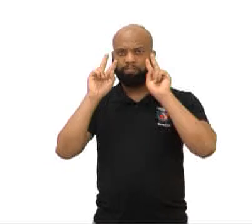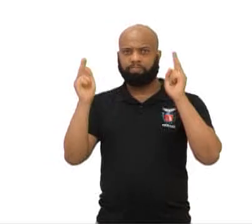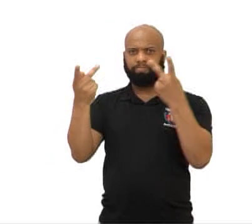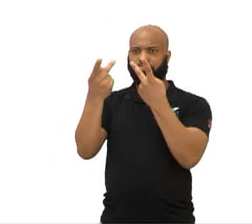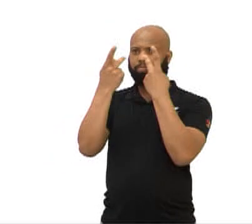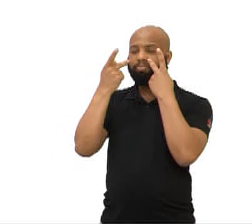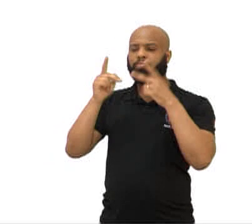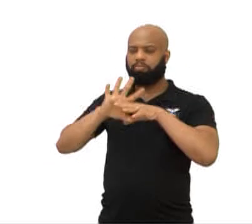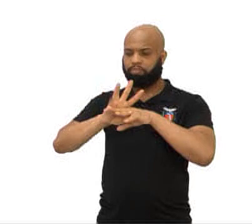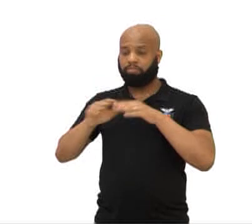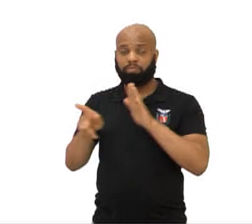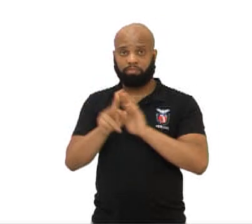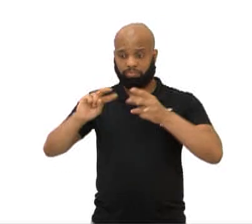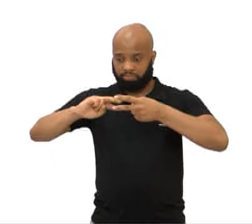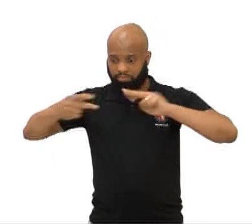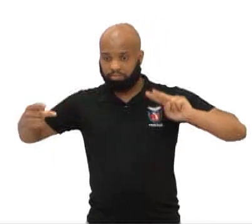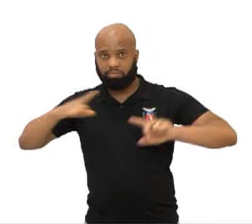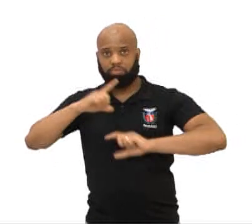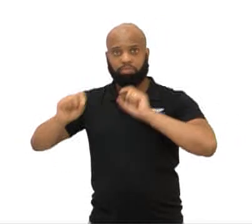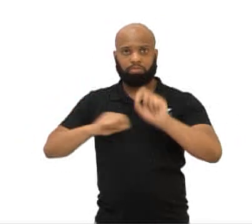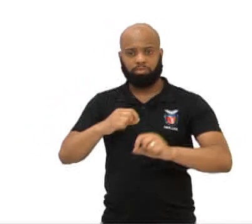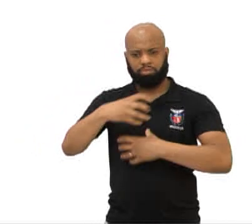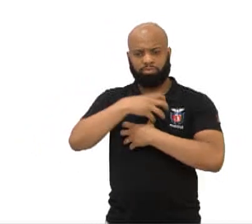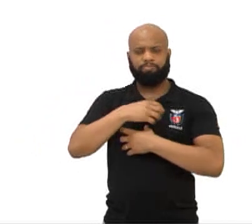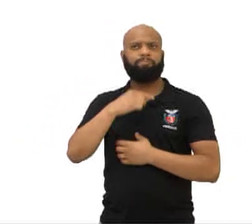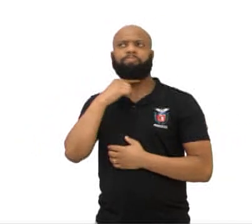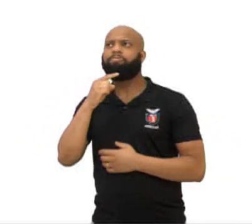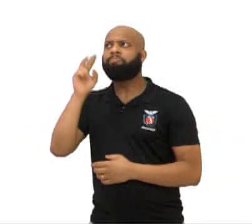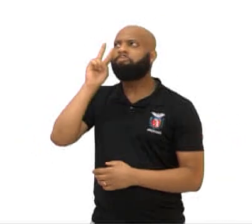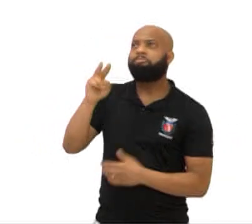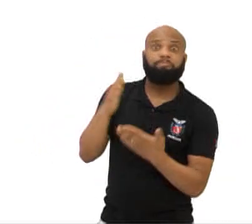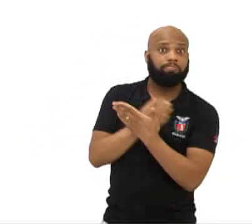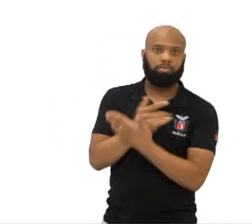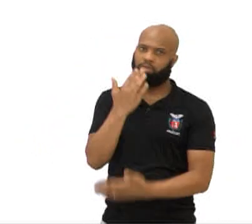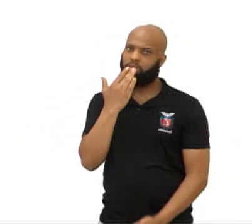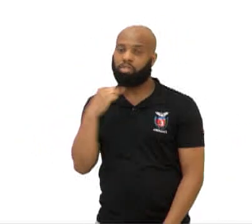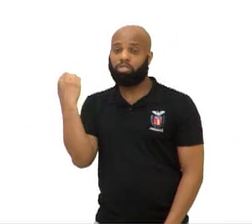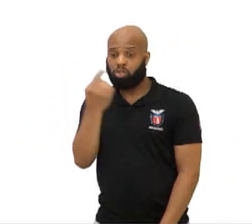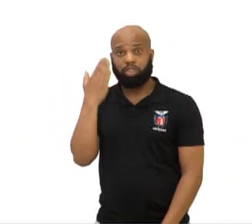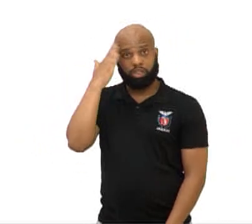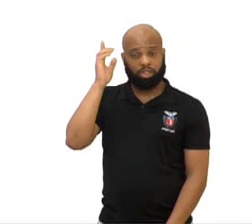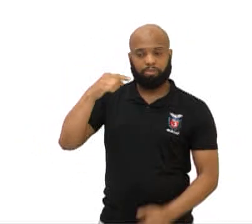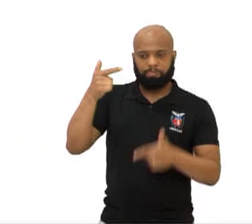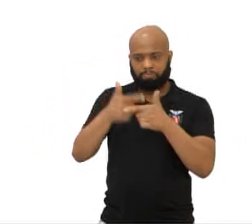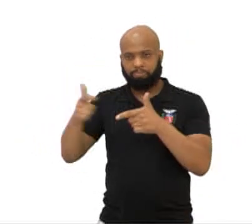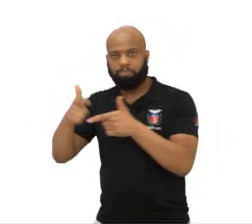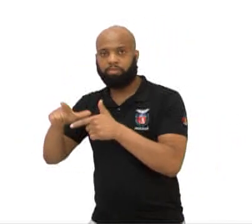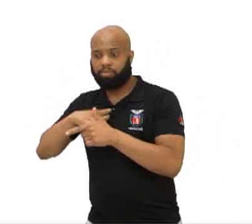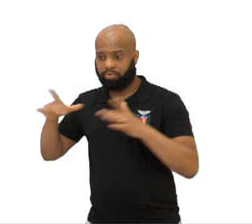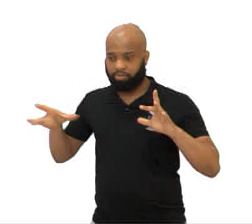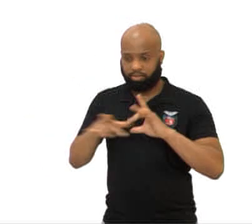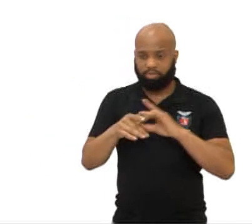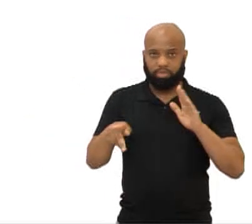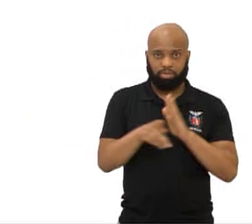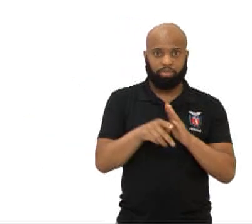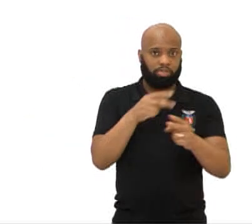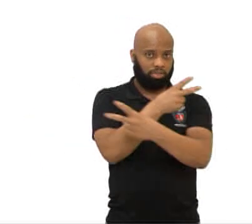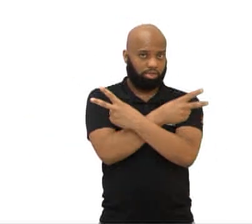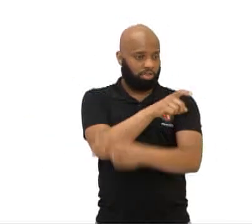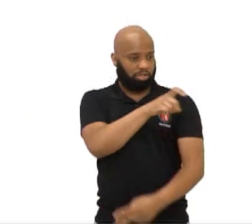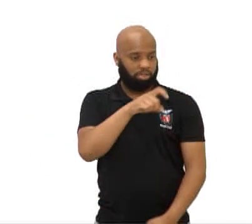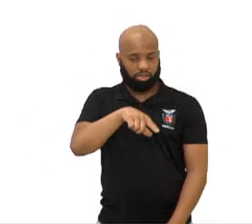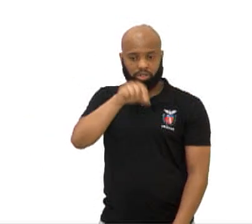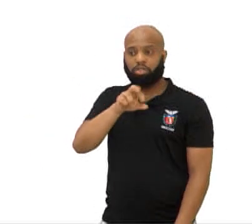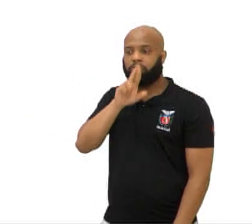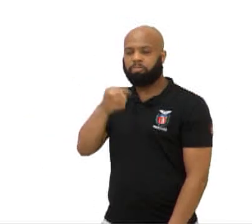uma doença genética que se caracteriza pela dificuldade de diferenciar algumas cores. Sabendo-se que é um problema que está ligado ao cromossomo X, marque a alternativa